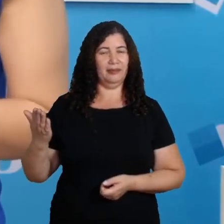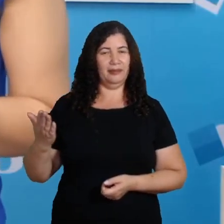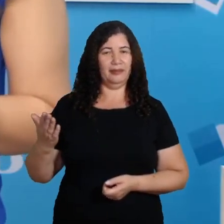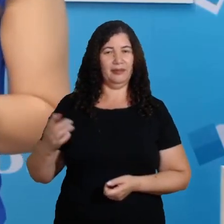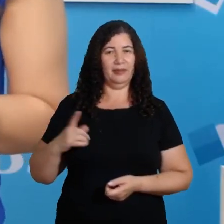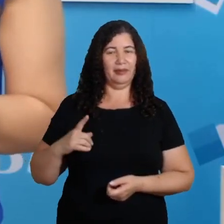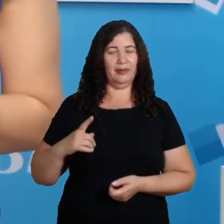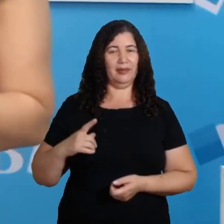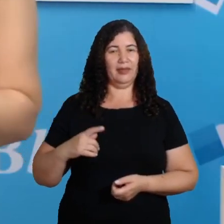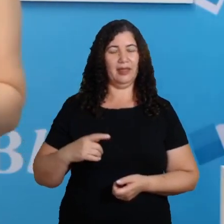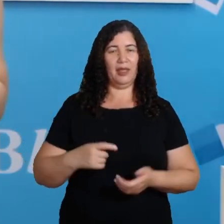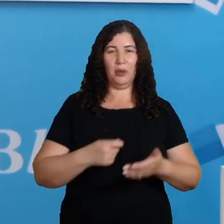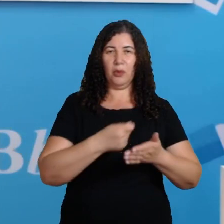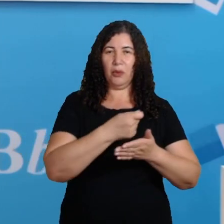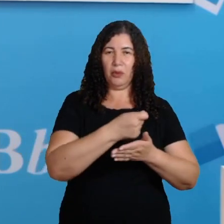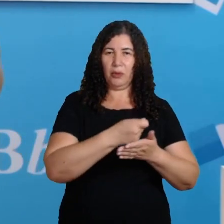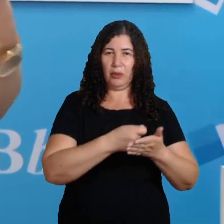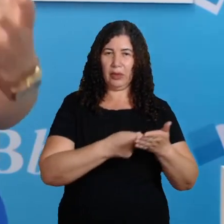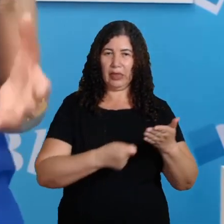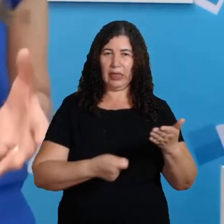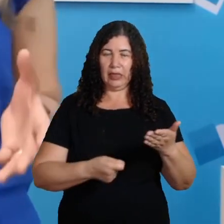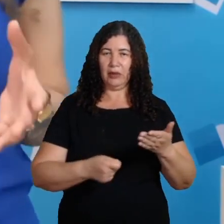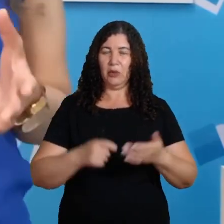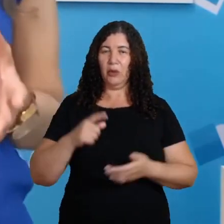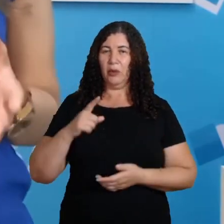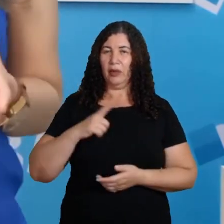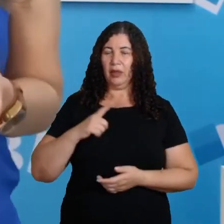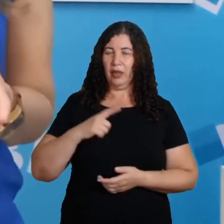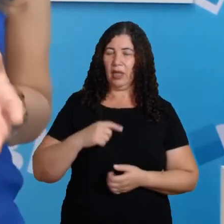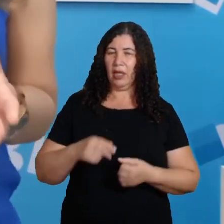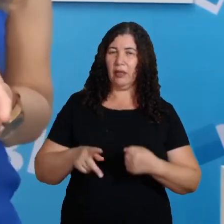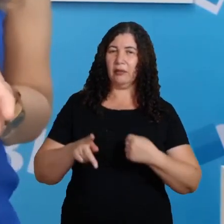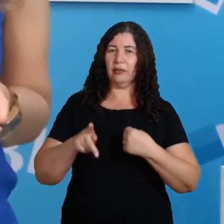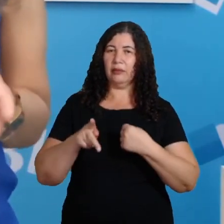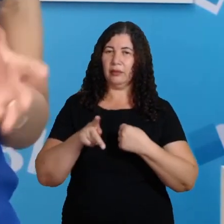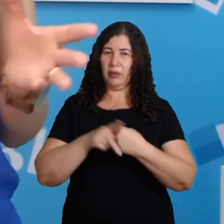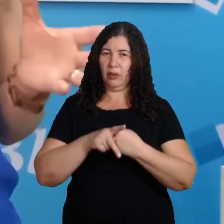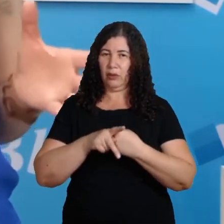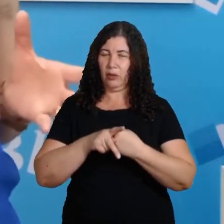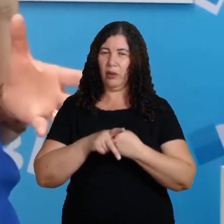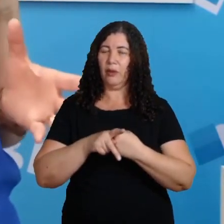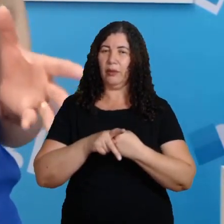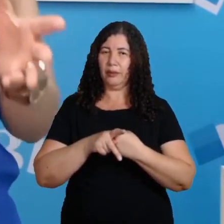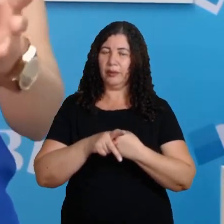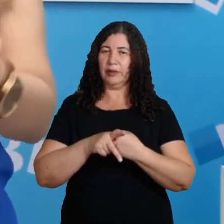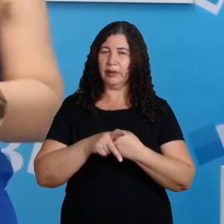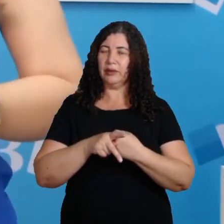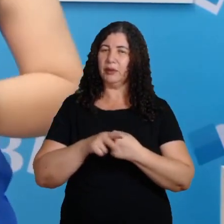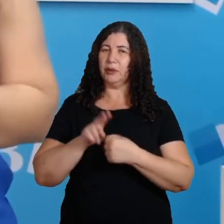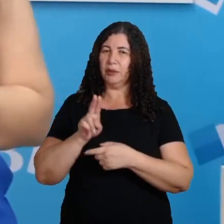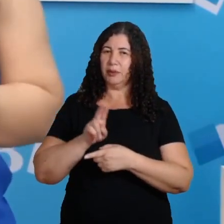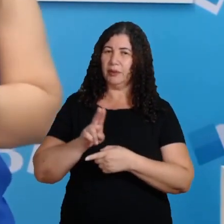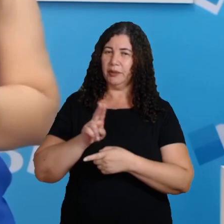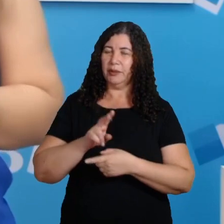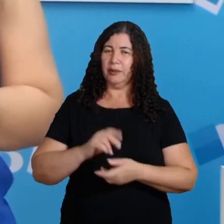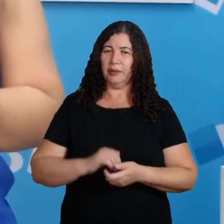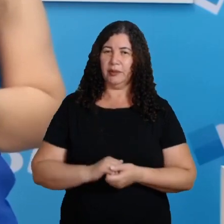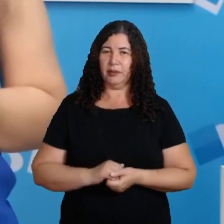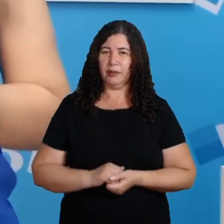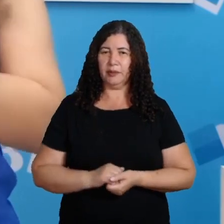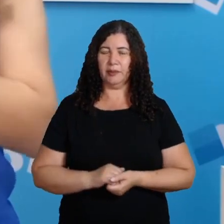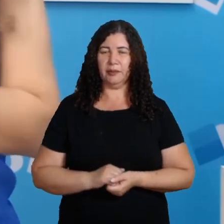um pequeno texto em que aparecem pronomes demonstrativos funcionando como elementos